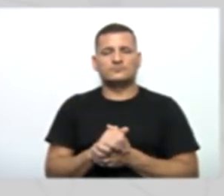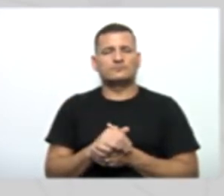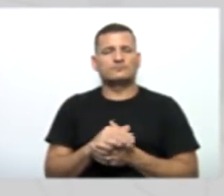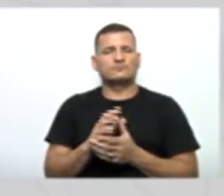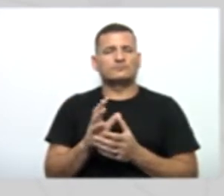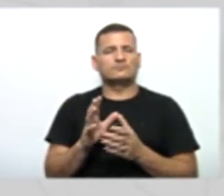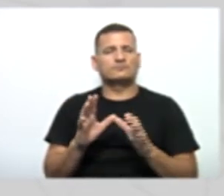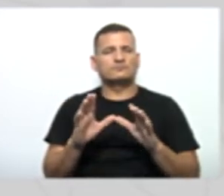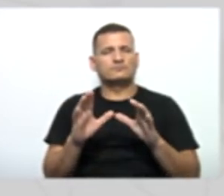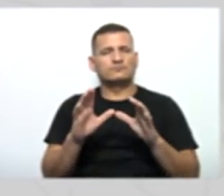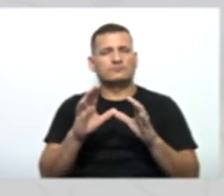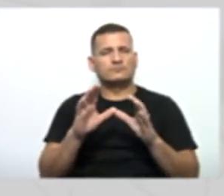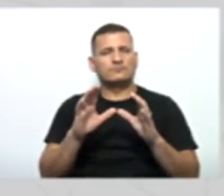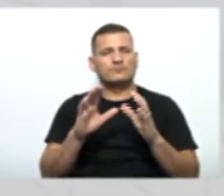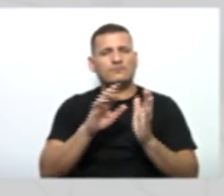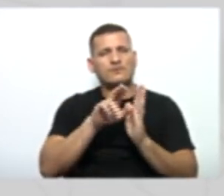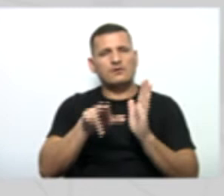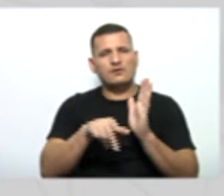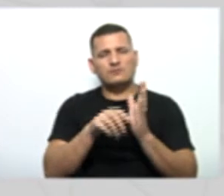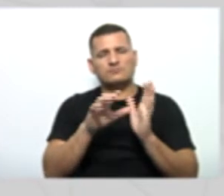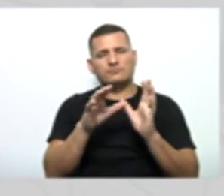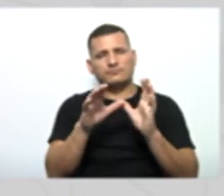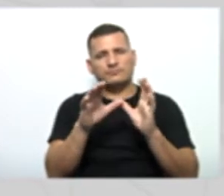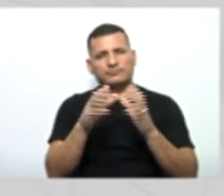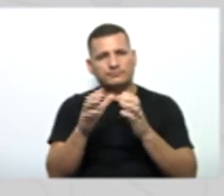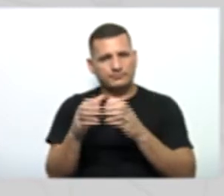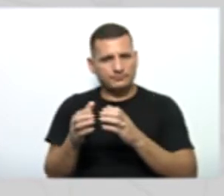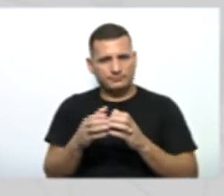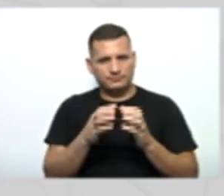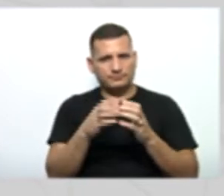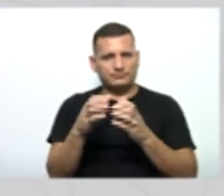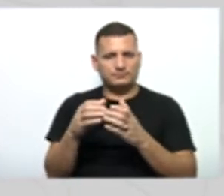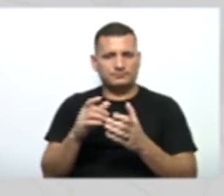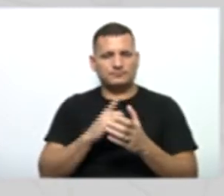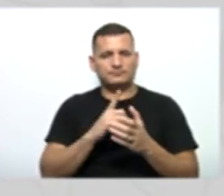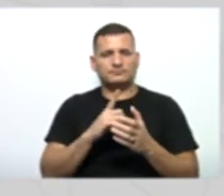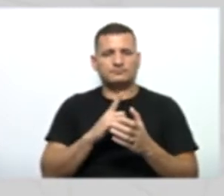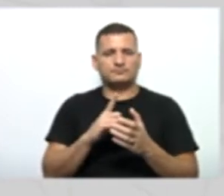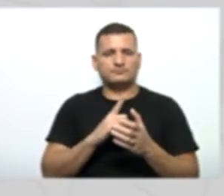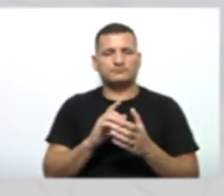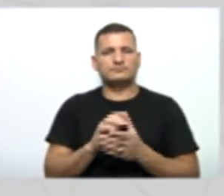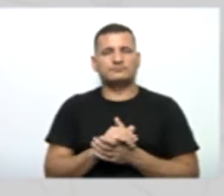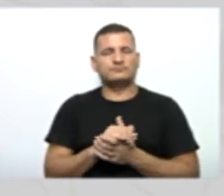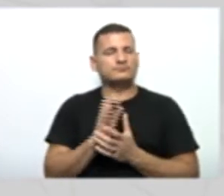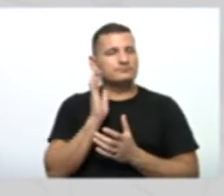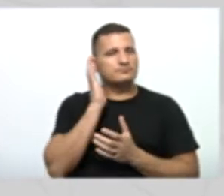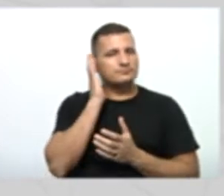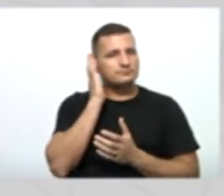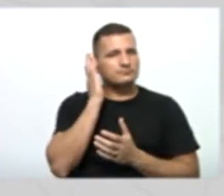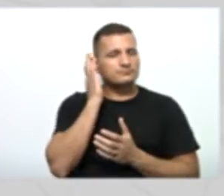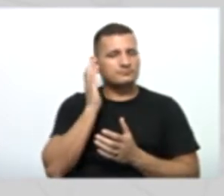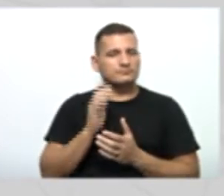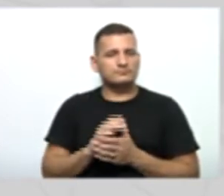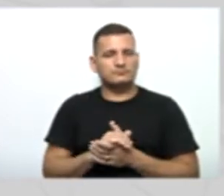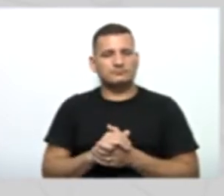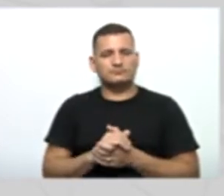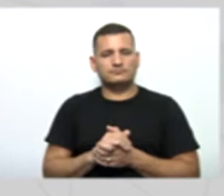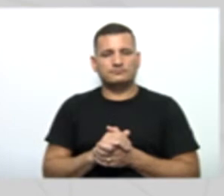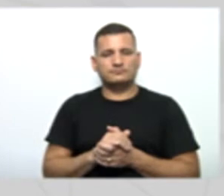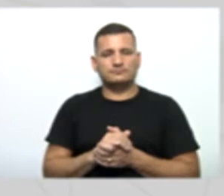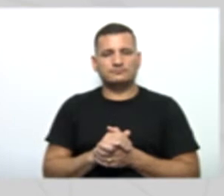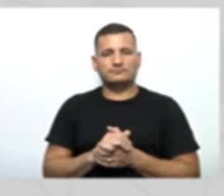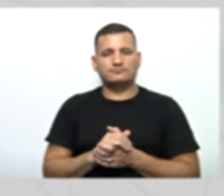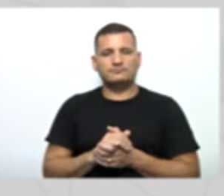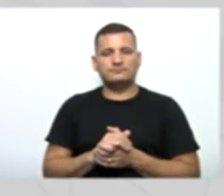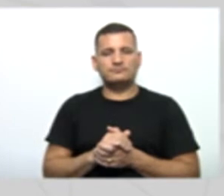valores válidos para os atributos, né? Então, valores válidos para os atributos vocês vão perceber agora, ó.